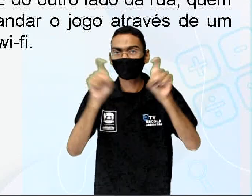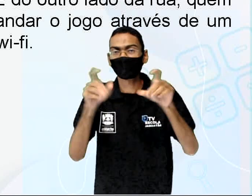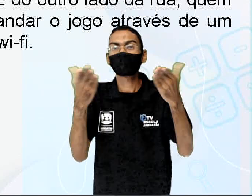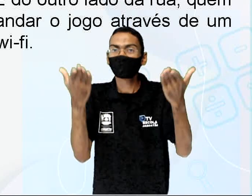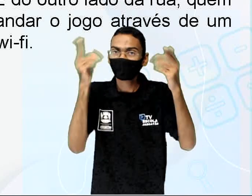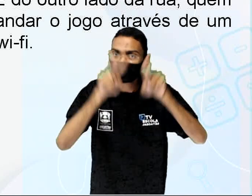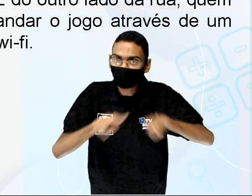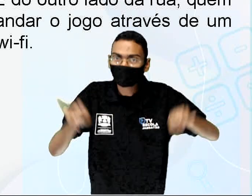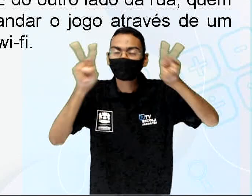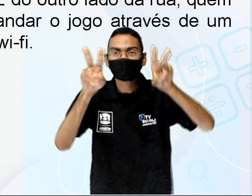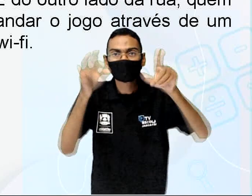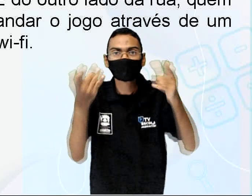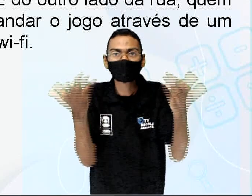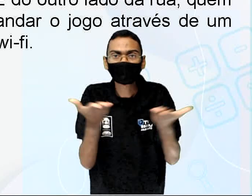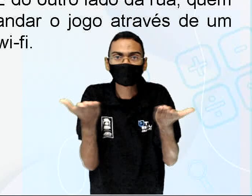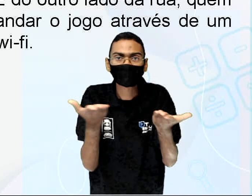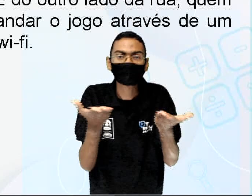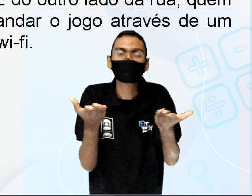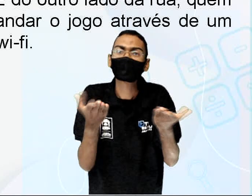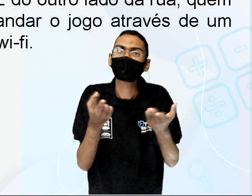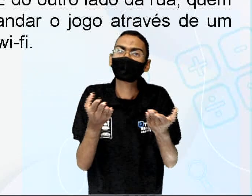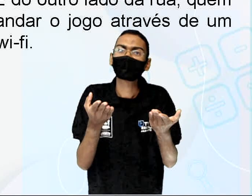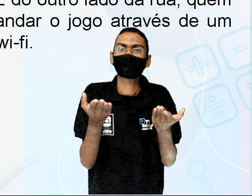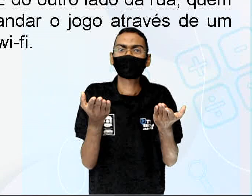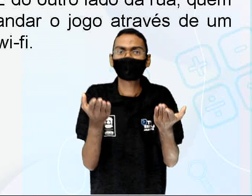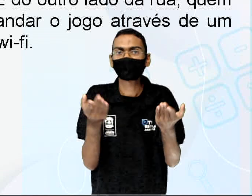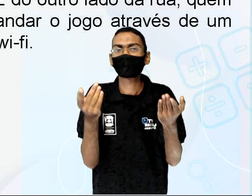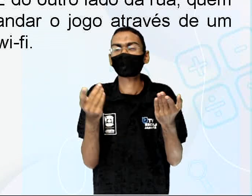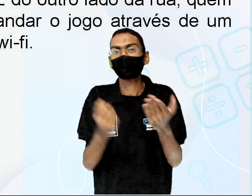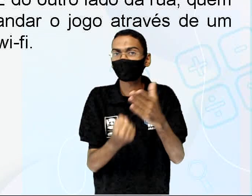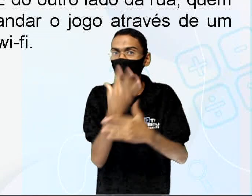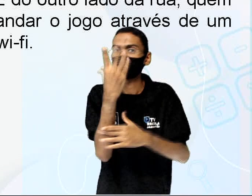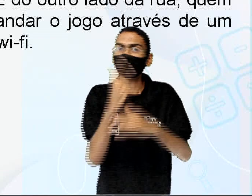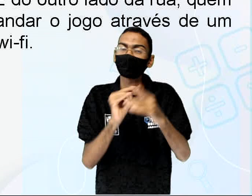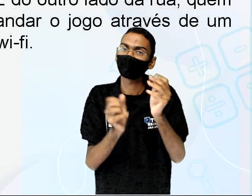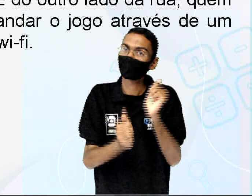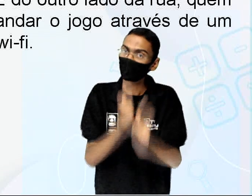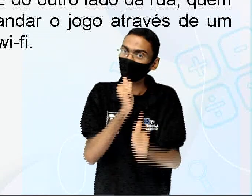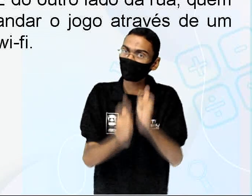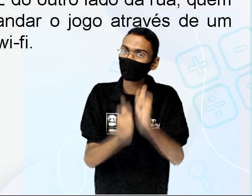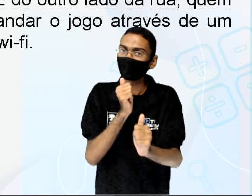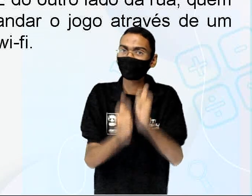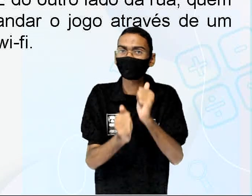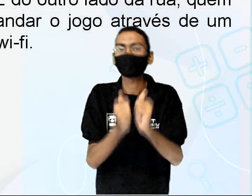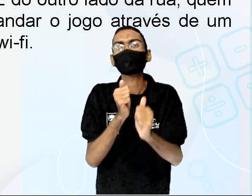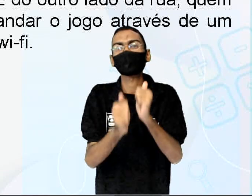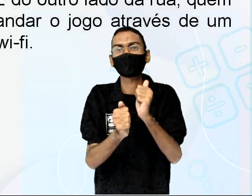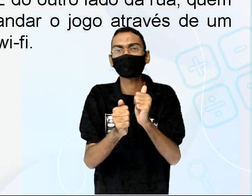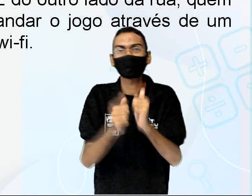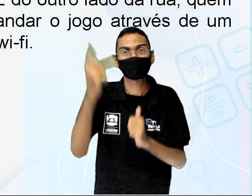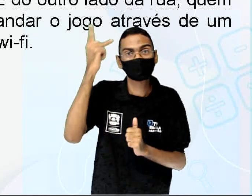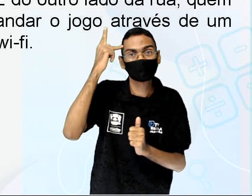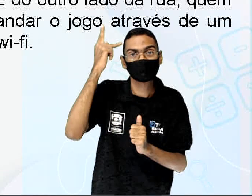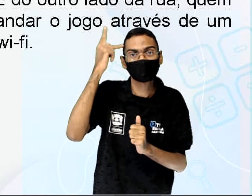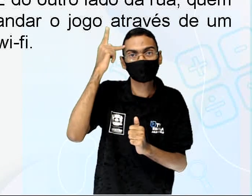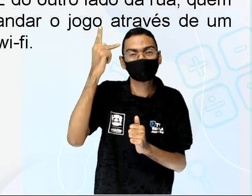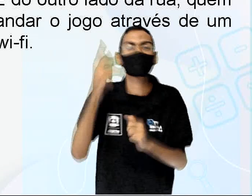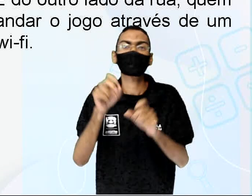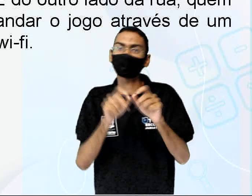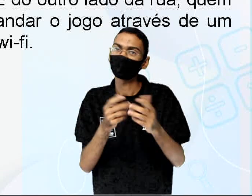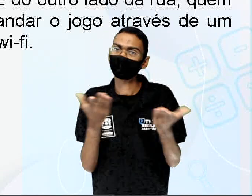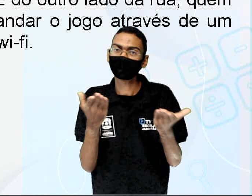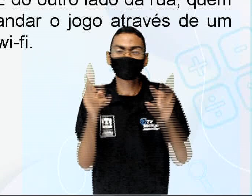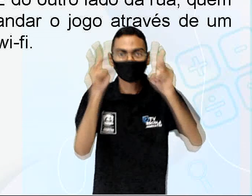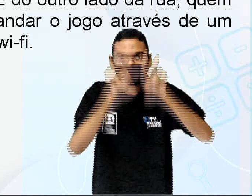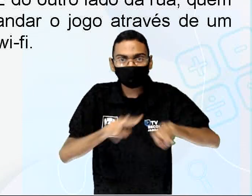ver na imagem, é a projeção de um jogo que ele fez na Avenida Paulista, em São Paulo. Como vocês podem ver